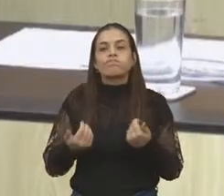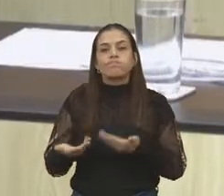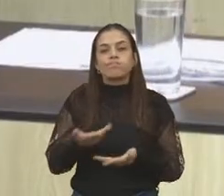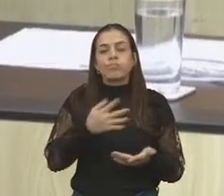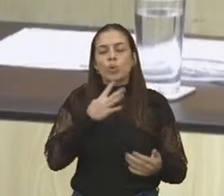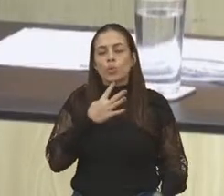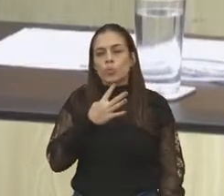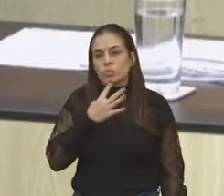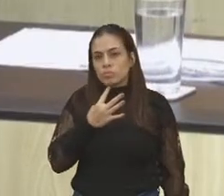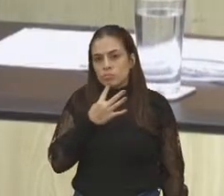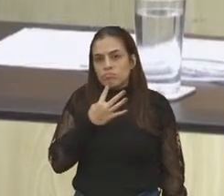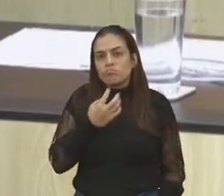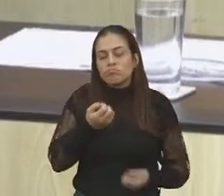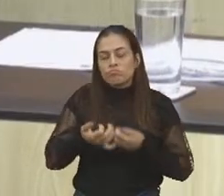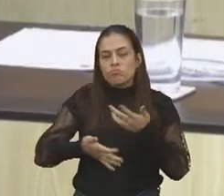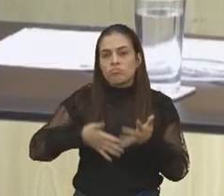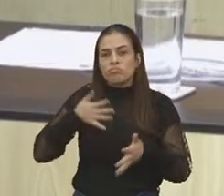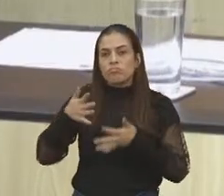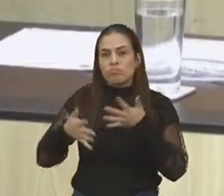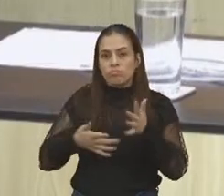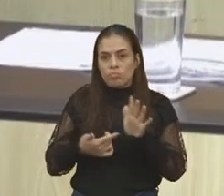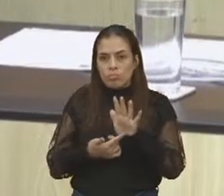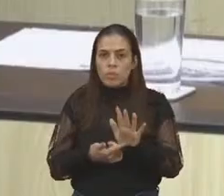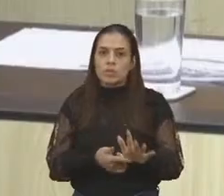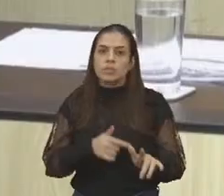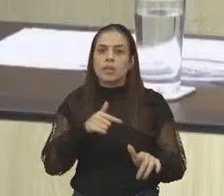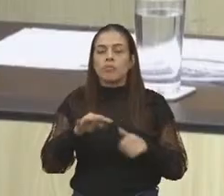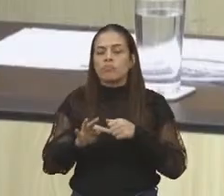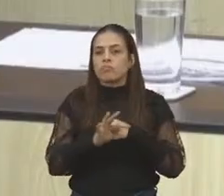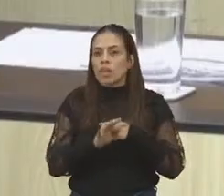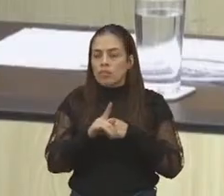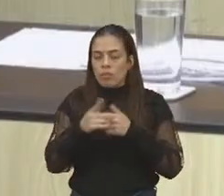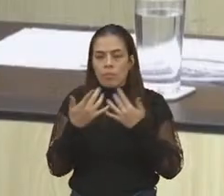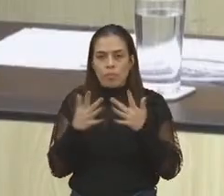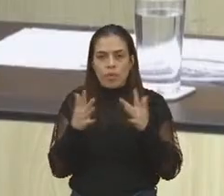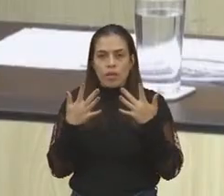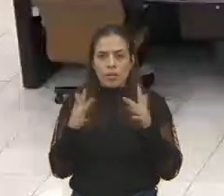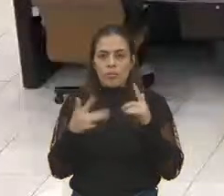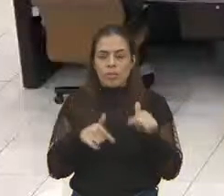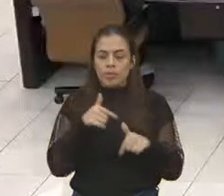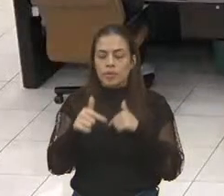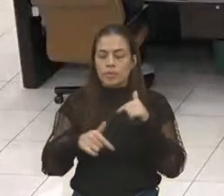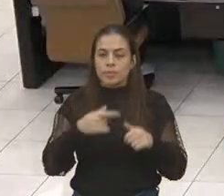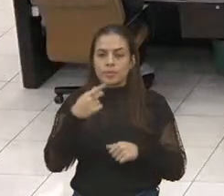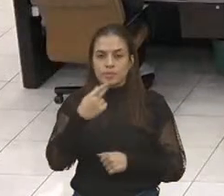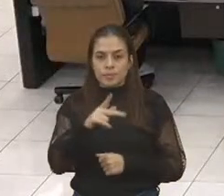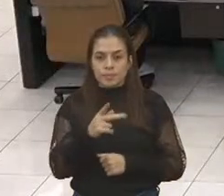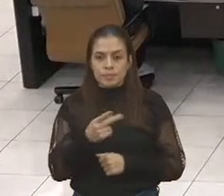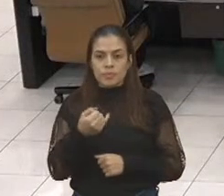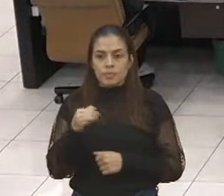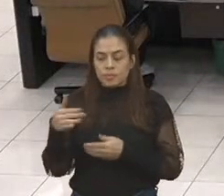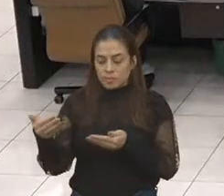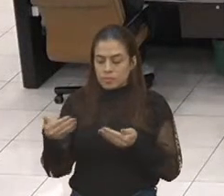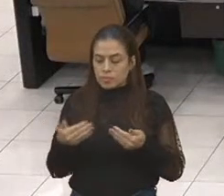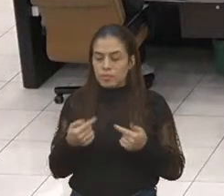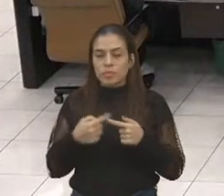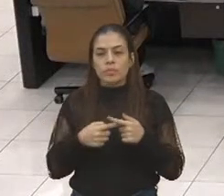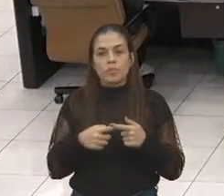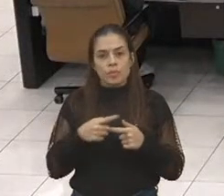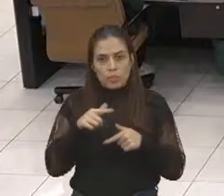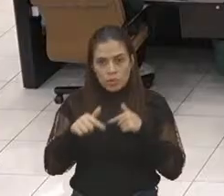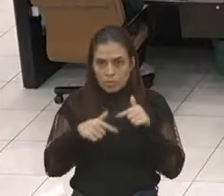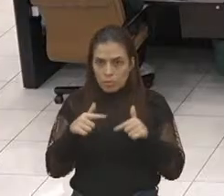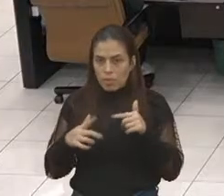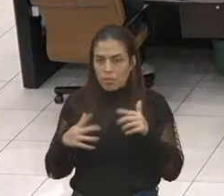seu conhecimento, né, por demonstrar ser um excelente técnico, né, temos parabéns ao seu trabalho. Se você está aqui é porque você realmente tem um